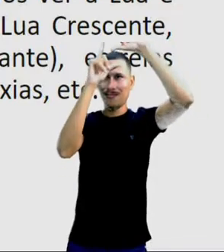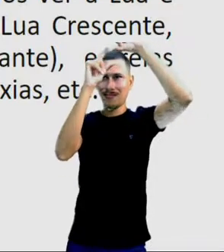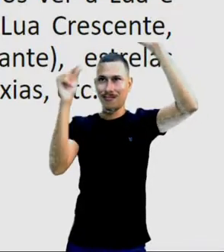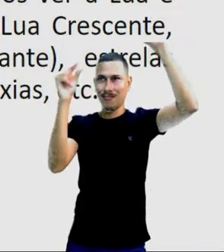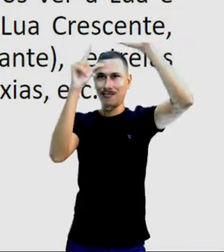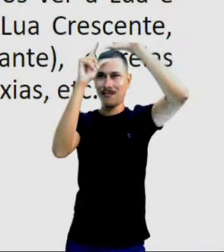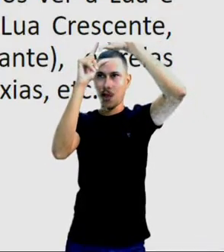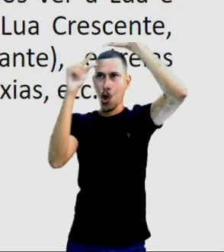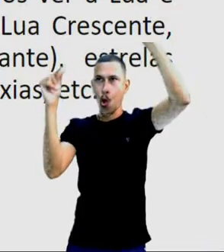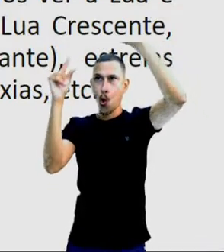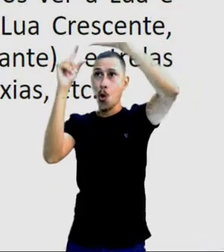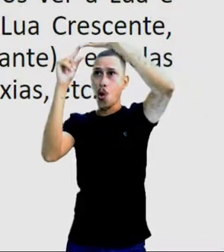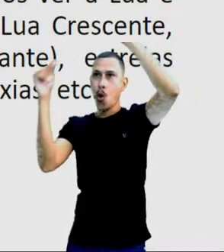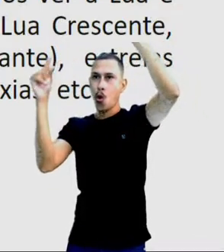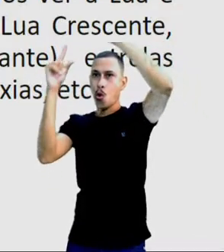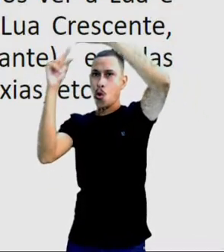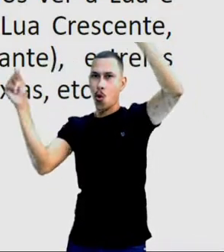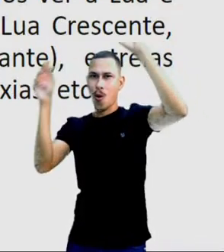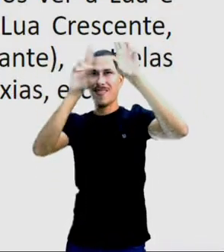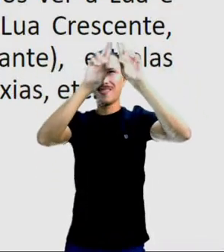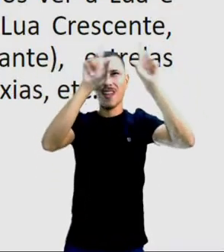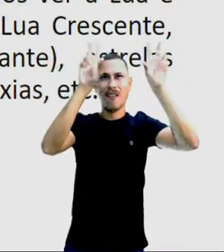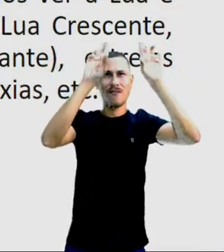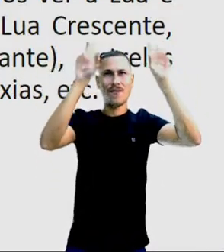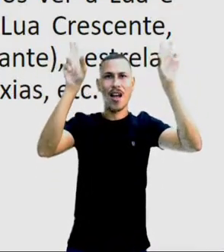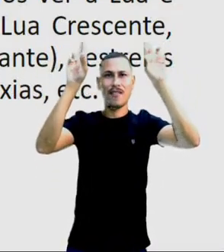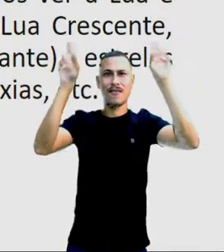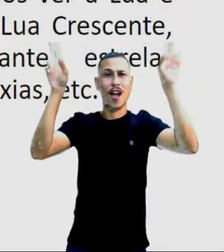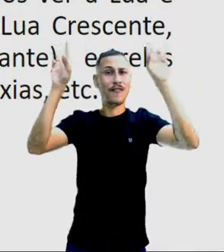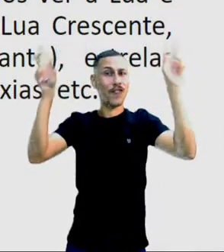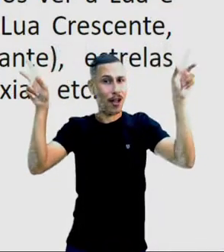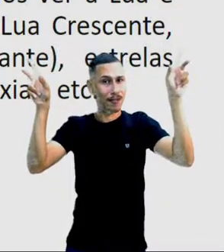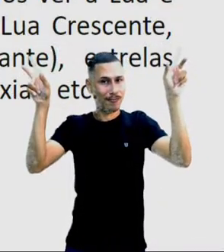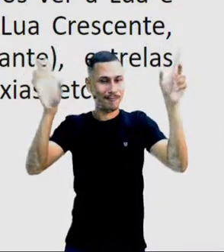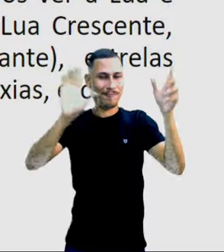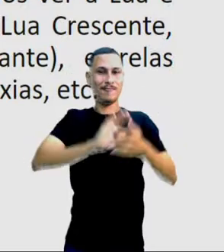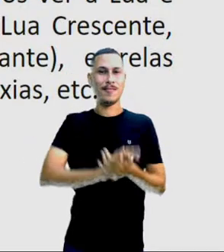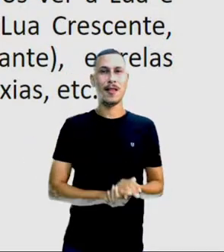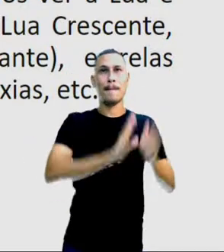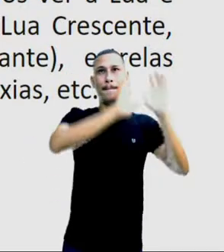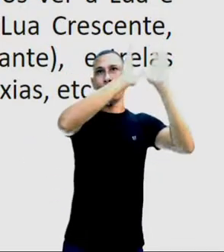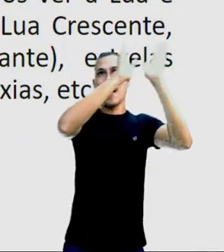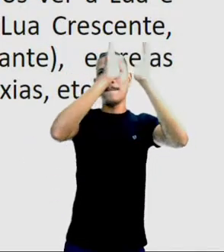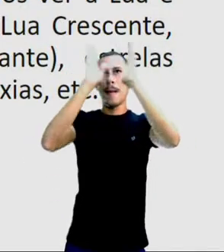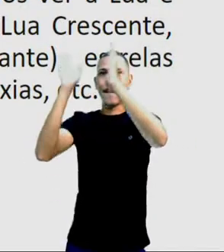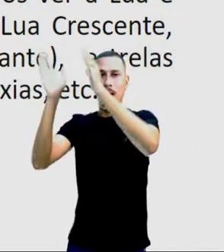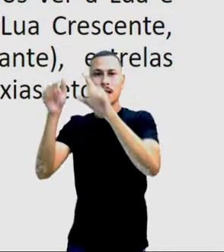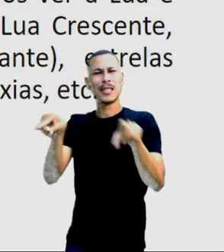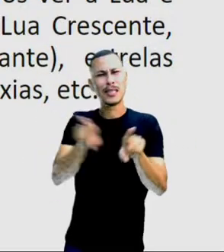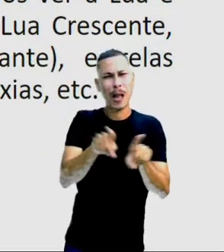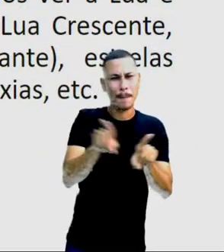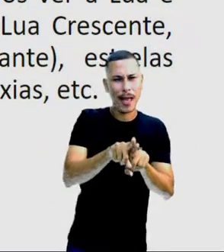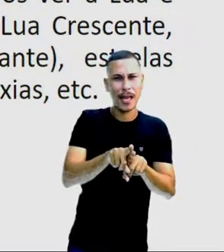lua crescente, lua cheia e lua minguante. Estrelas cadentes,